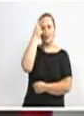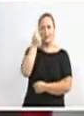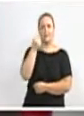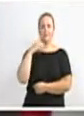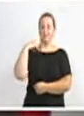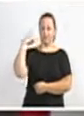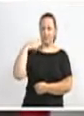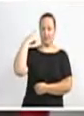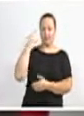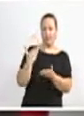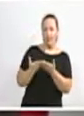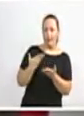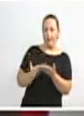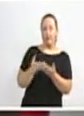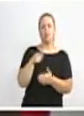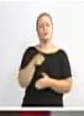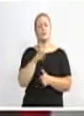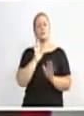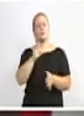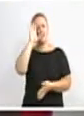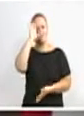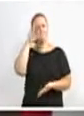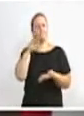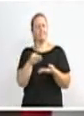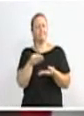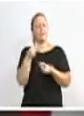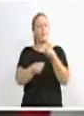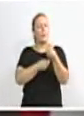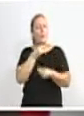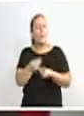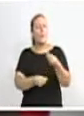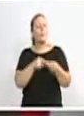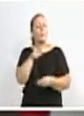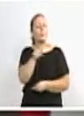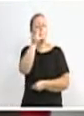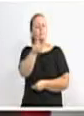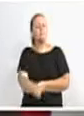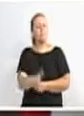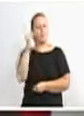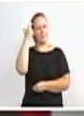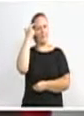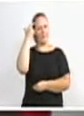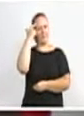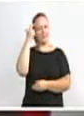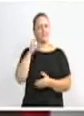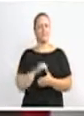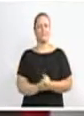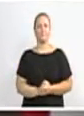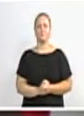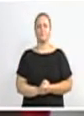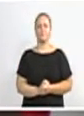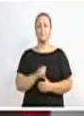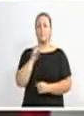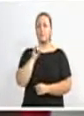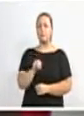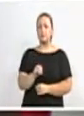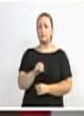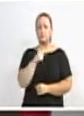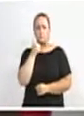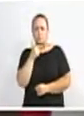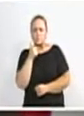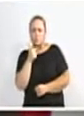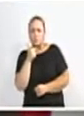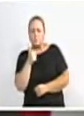universidades compreende o pensamento de Dalmo de Abreu Dalari. E para aqueles que não tiveram a oportunidade, que são daqui,